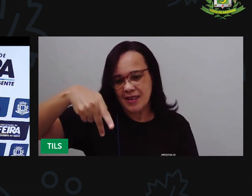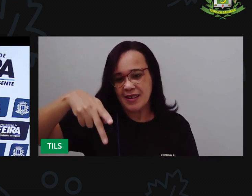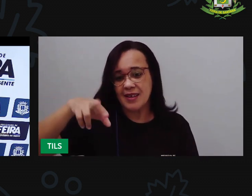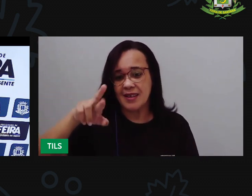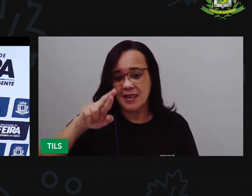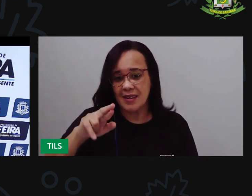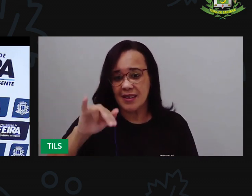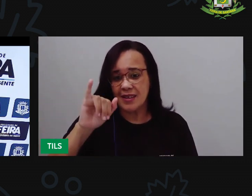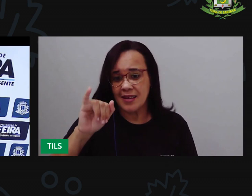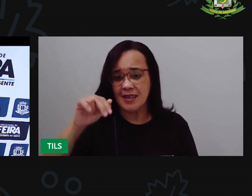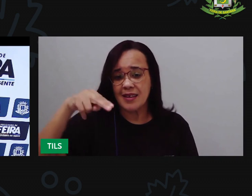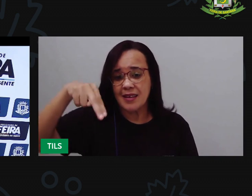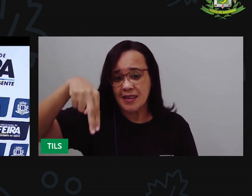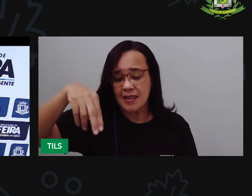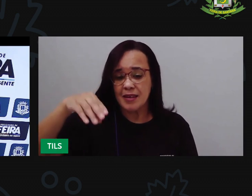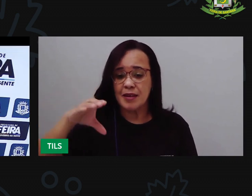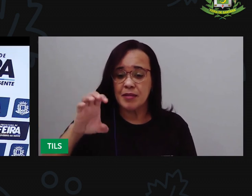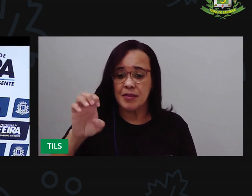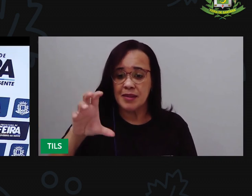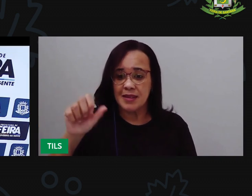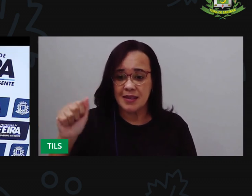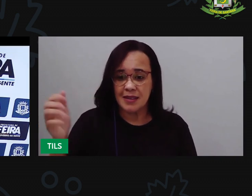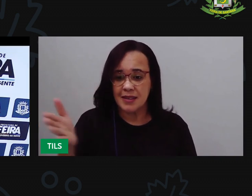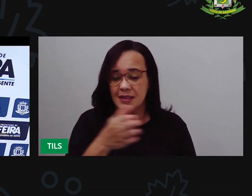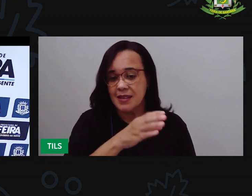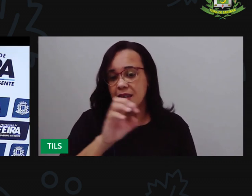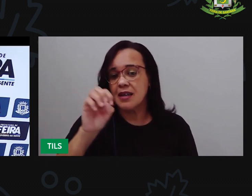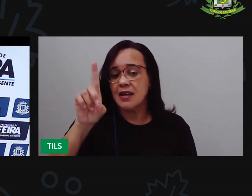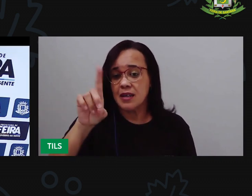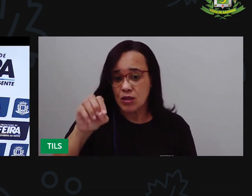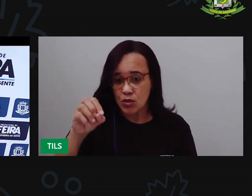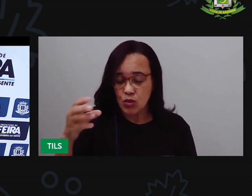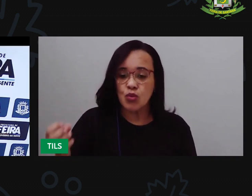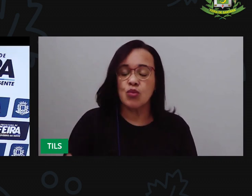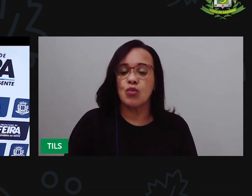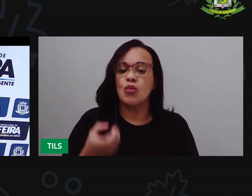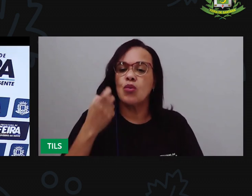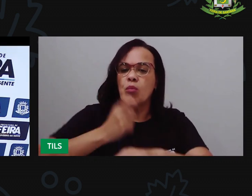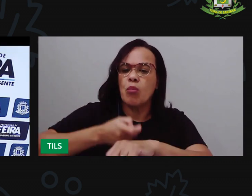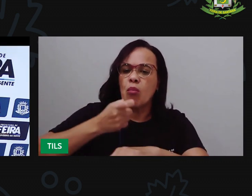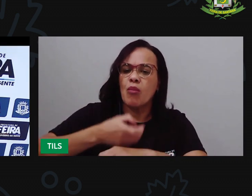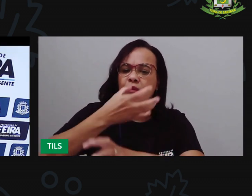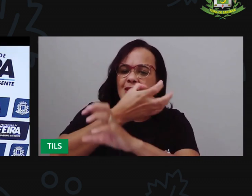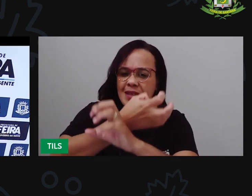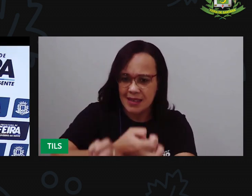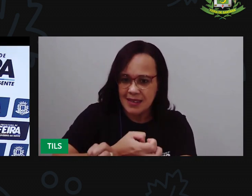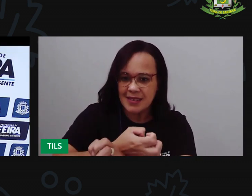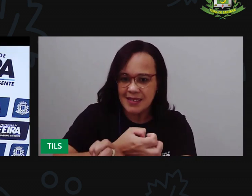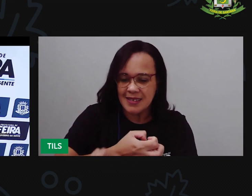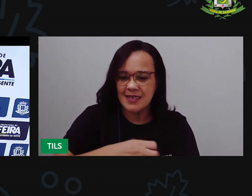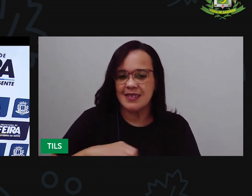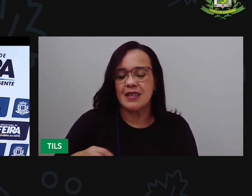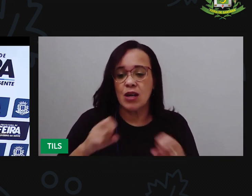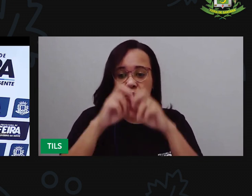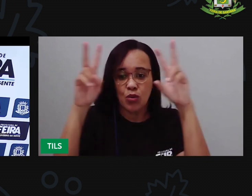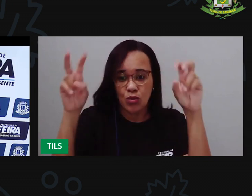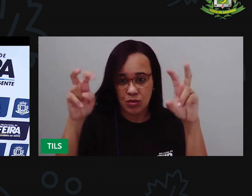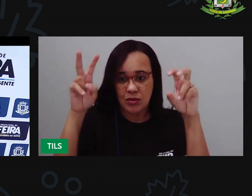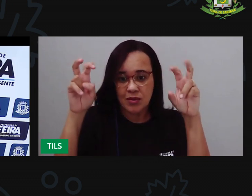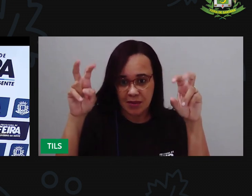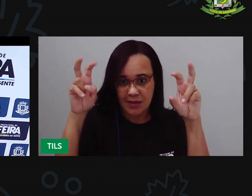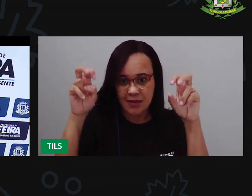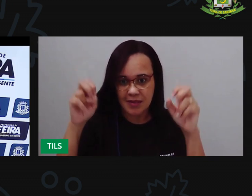Cordel, que temos ali que é um título que o município de Feira de Santana ganhou pelo escritor Rui